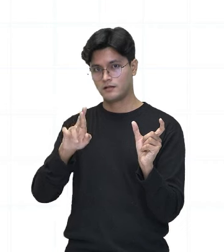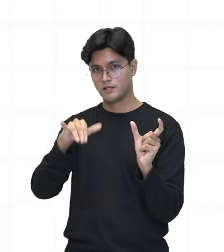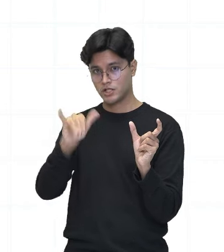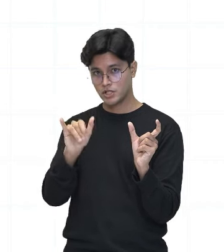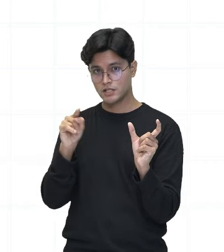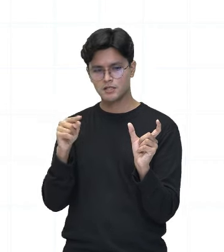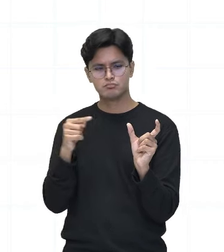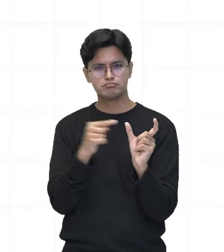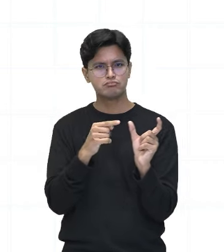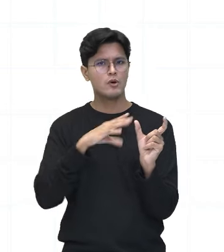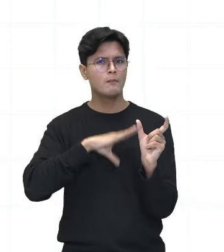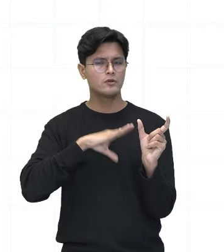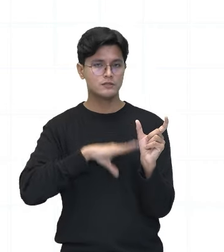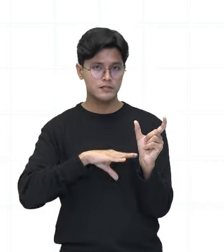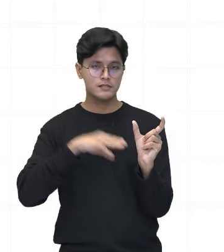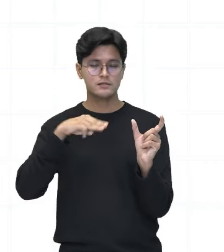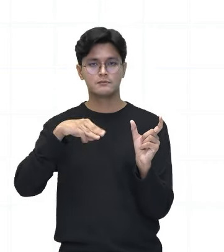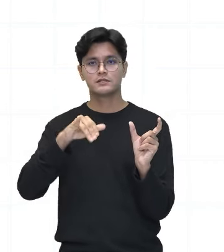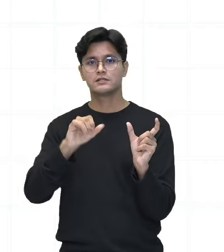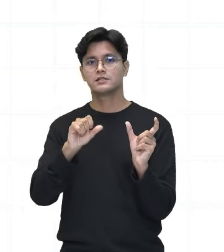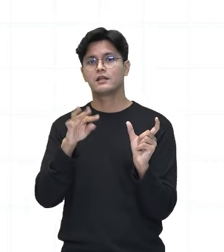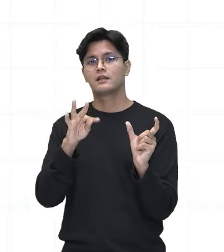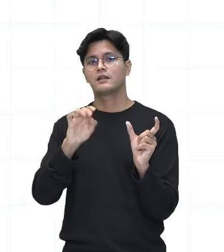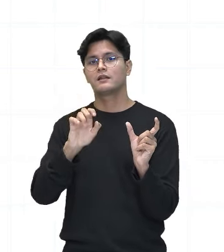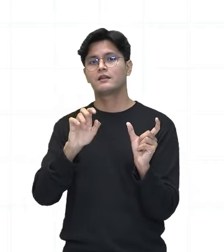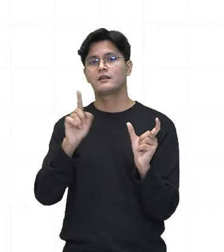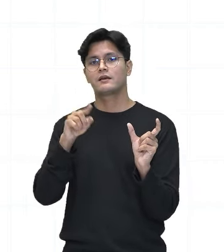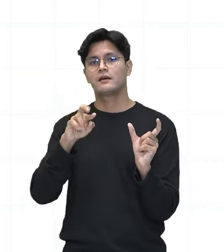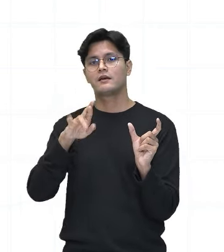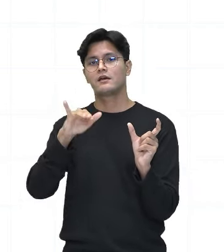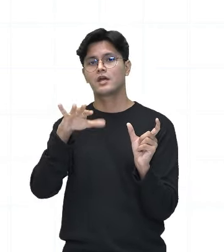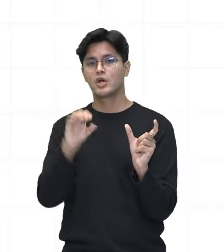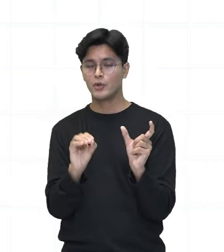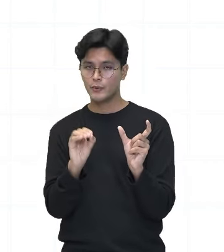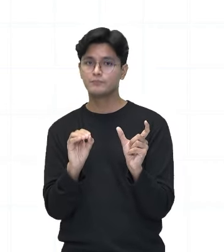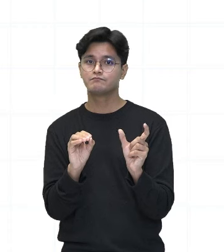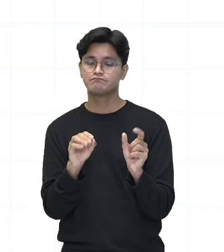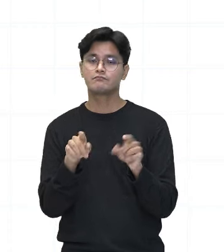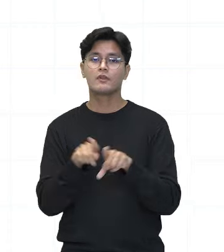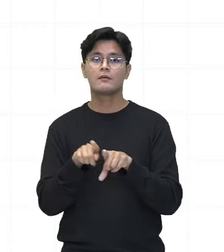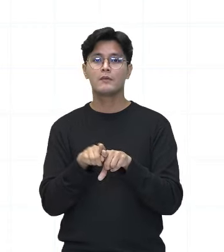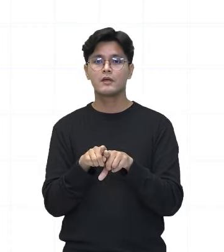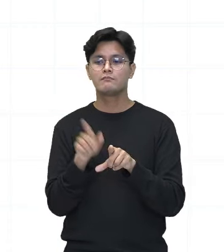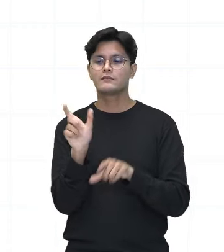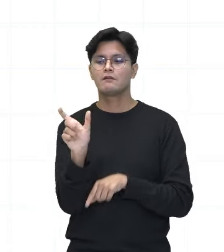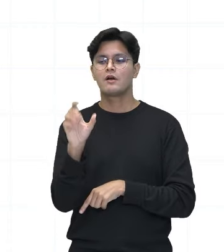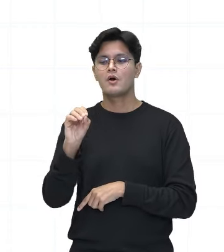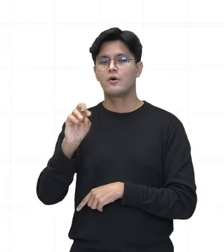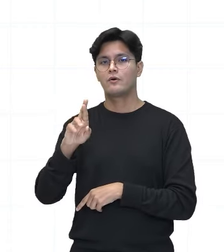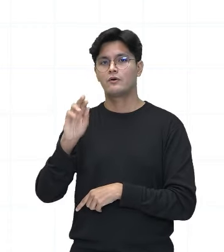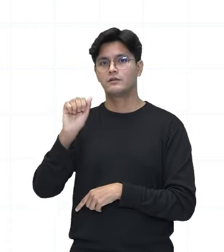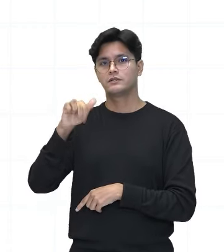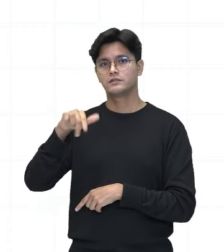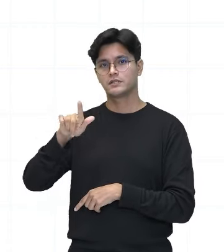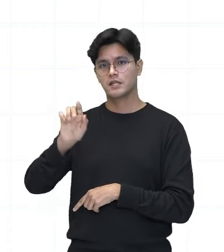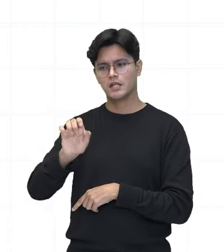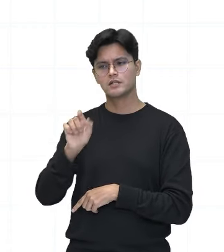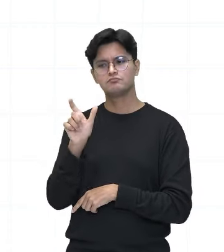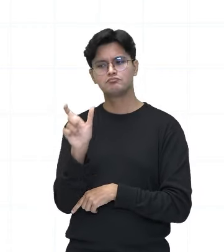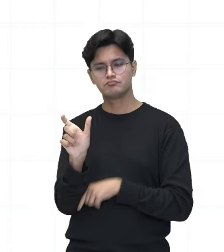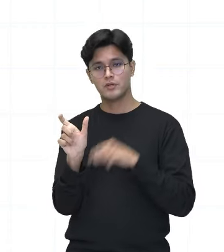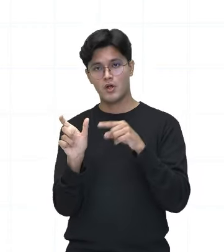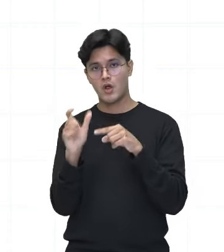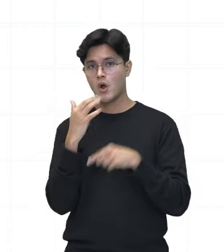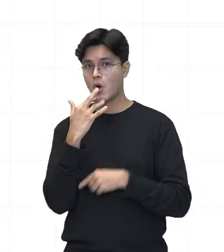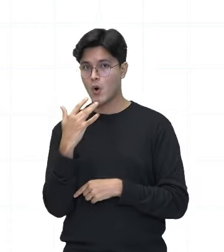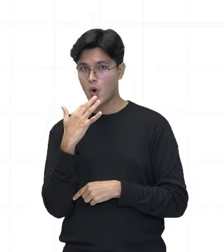mistério. Mistério. Orange, né? A palavra orange é a cor. Então, é o mistério das